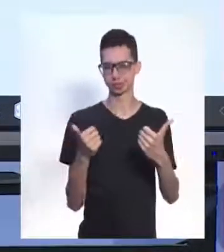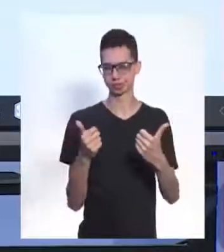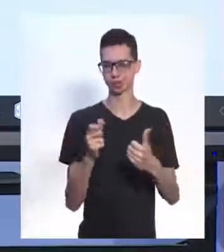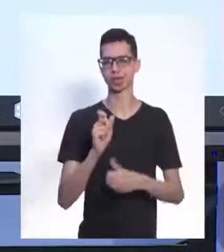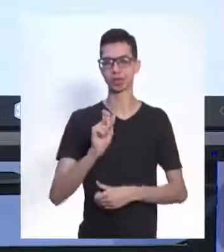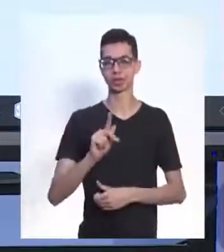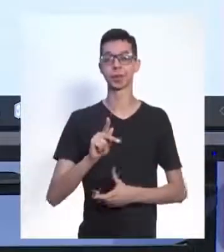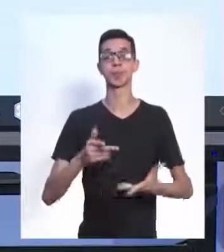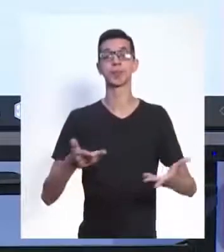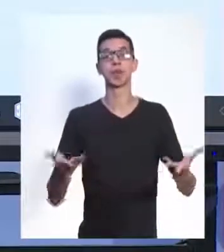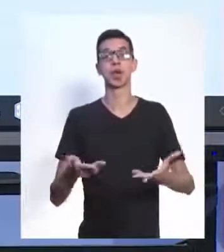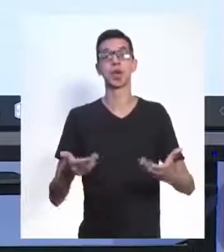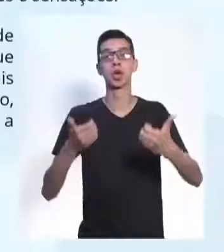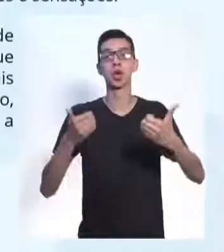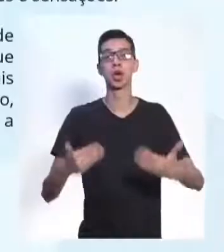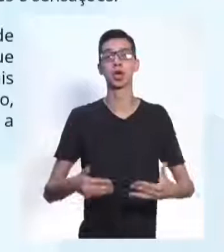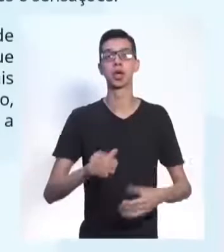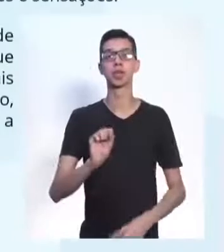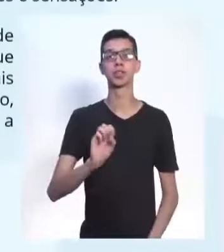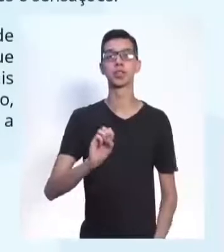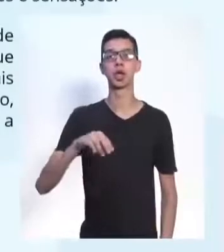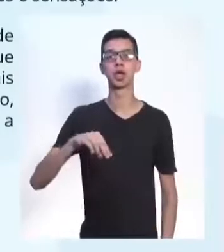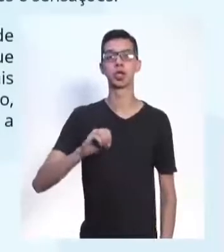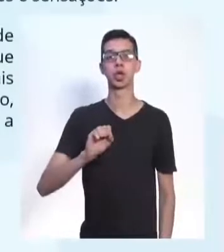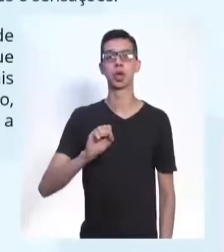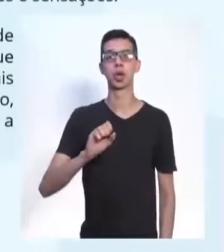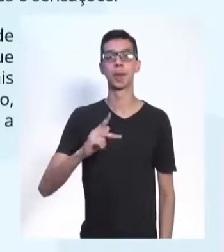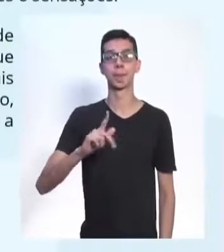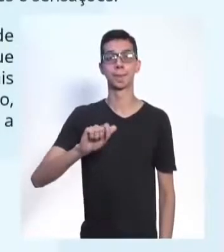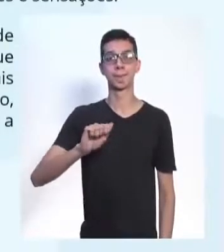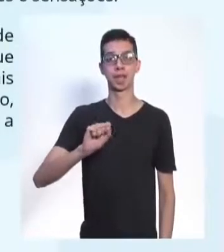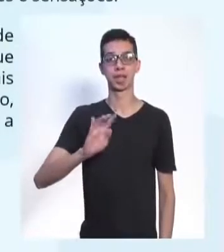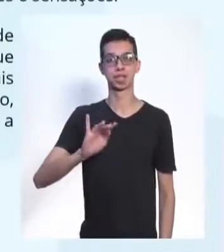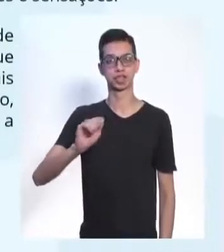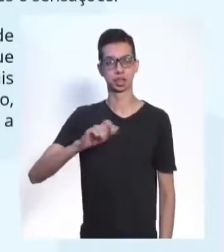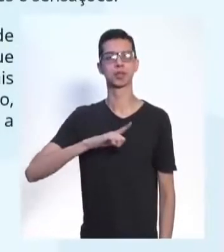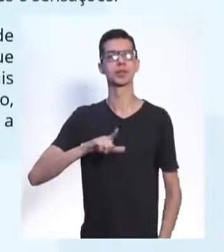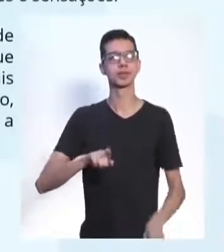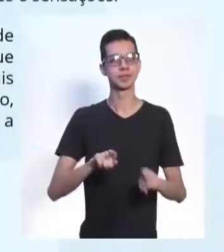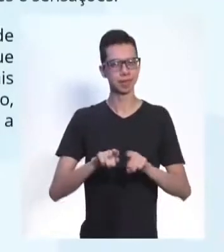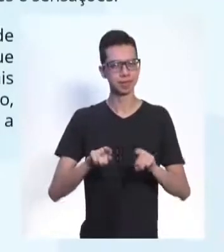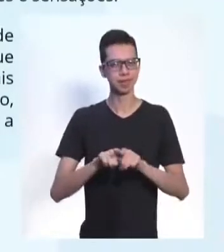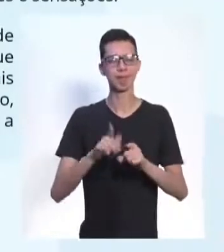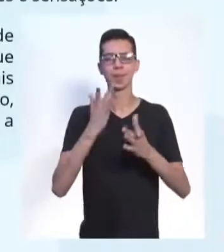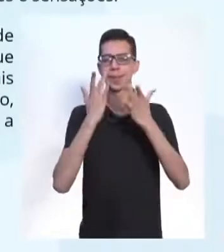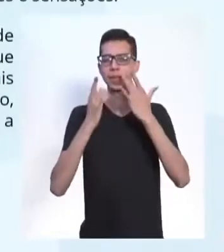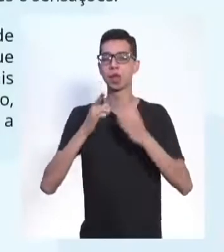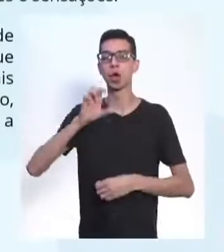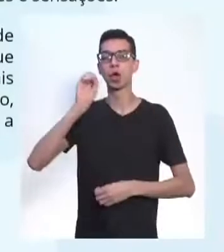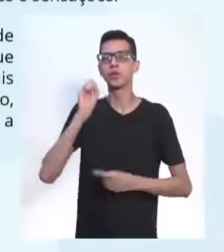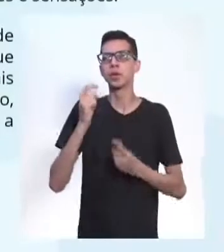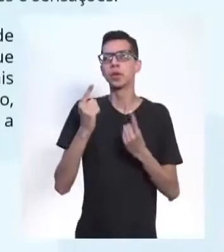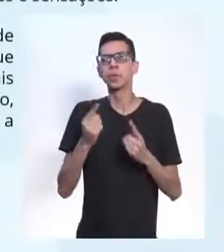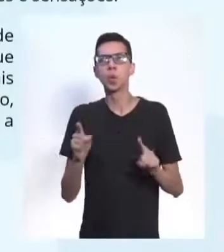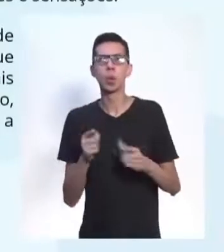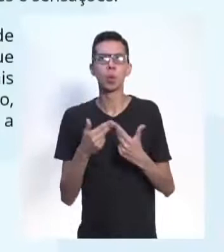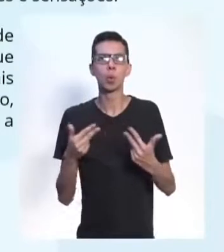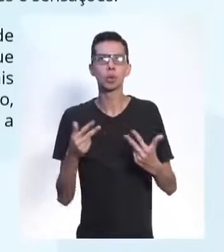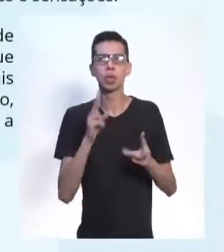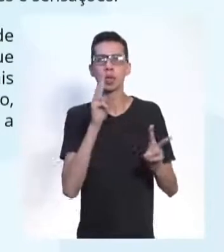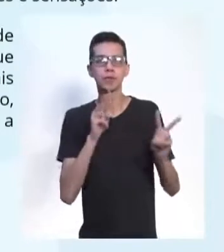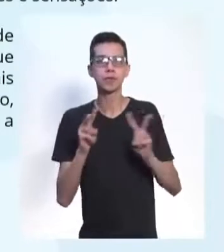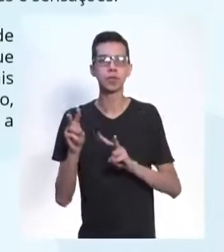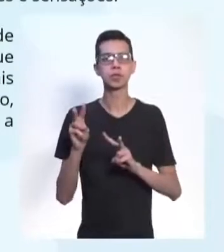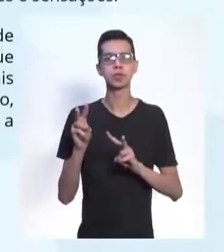a gente vai falar sobre a sonoplastia, que tinha também no nosso teatrinho. Então, toda vez que a gente escuta alguma música ou som em